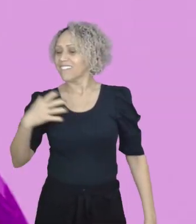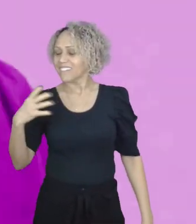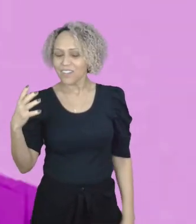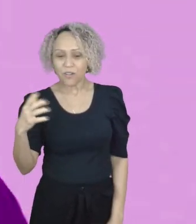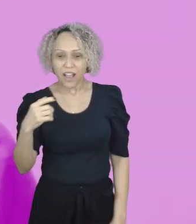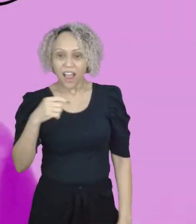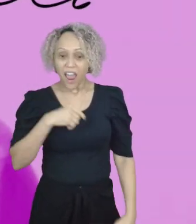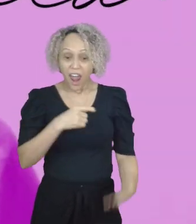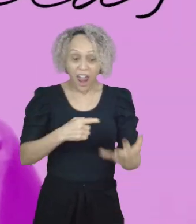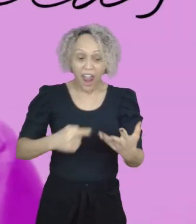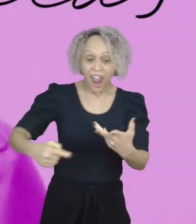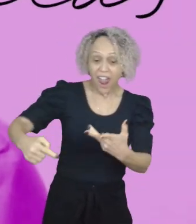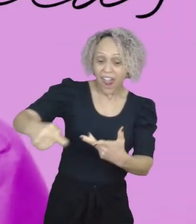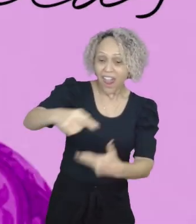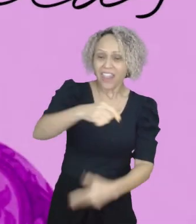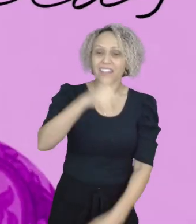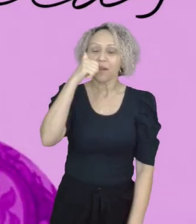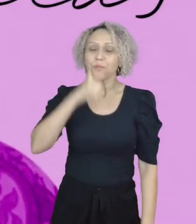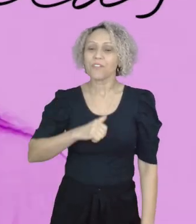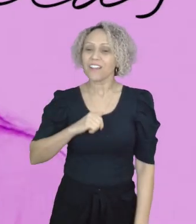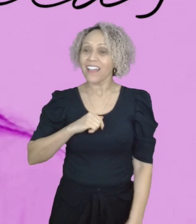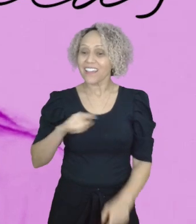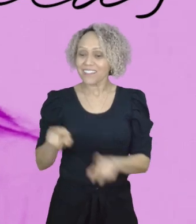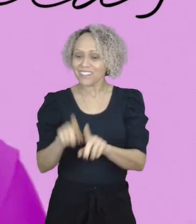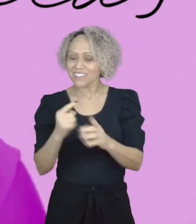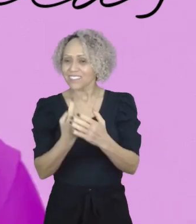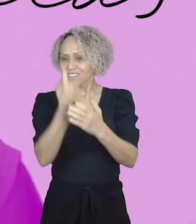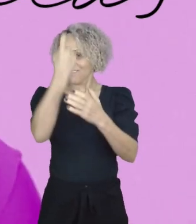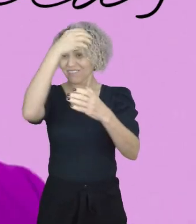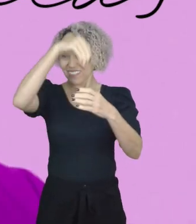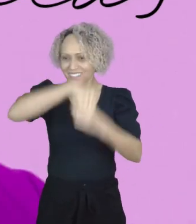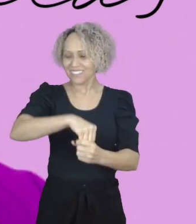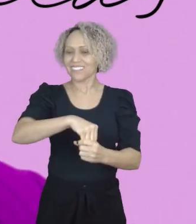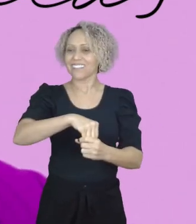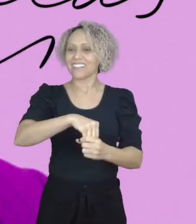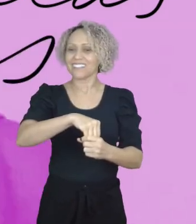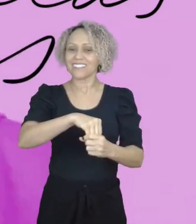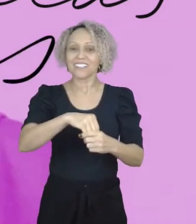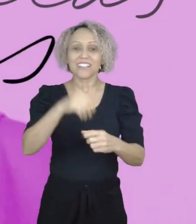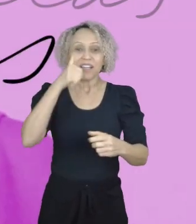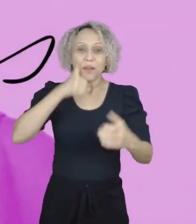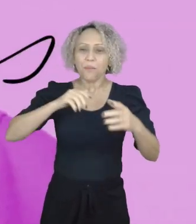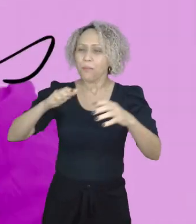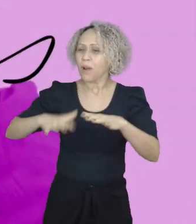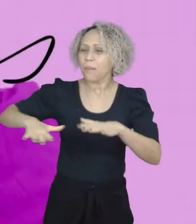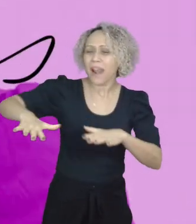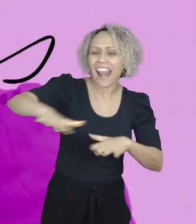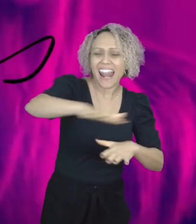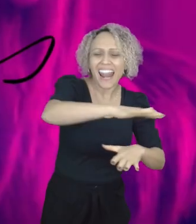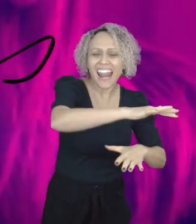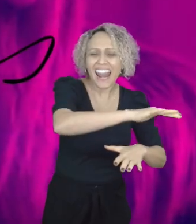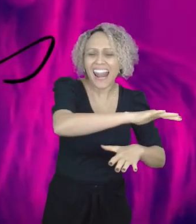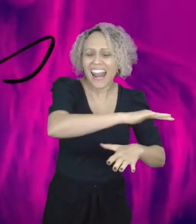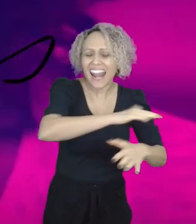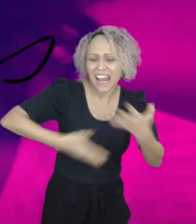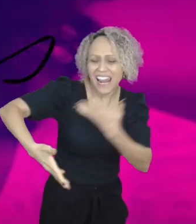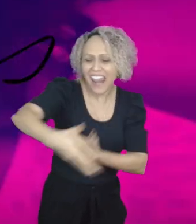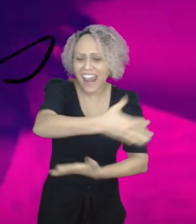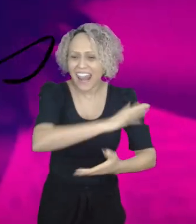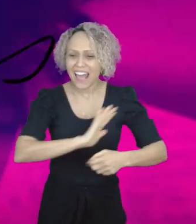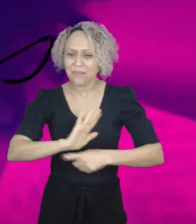Eu sou uma delas, são elas por elas, ocupando os espaços de